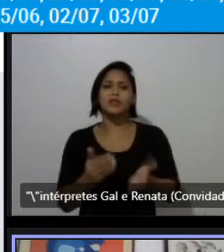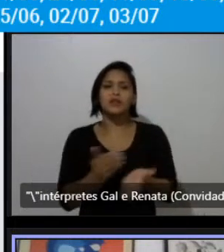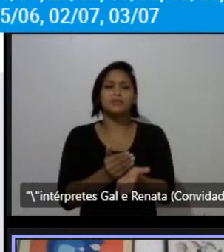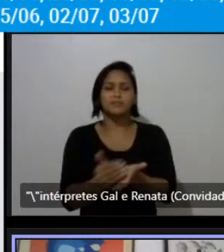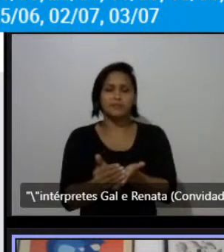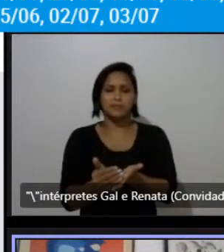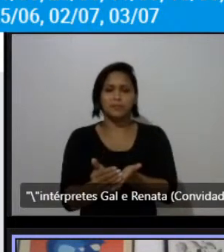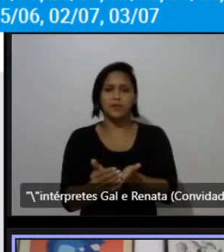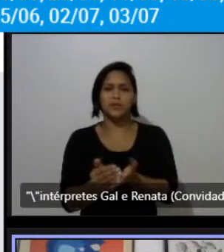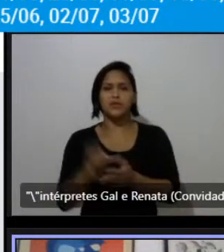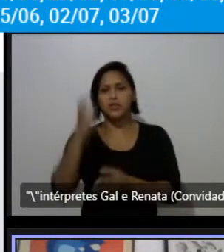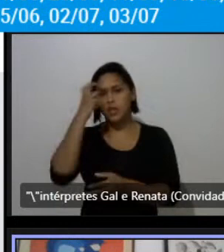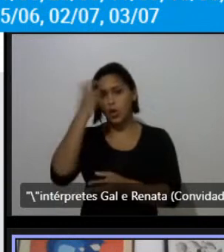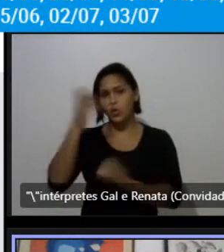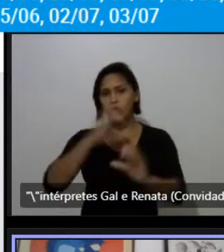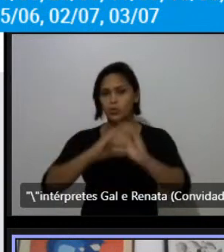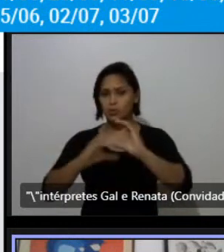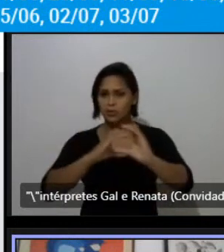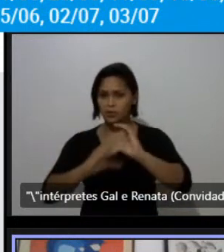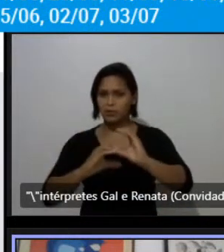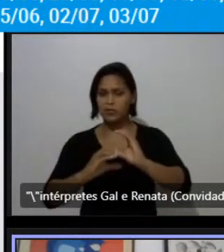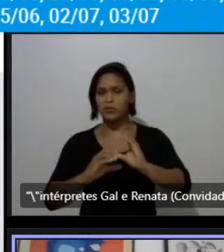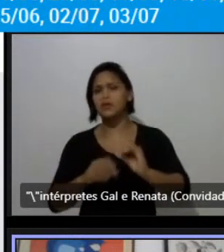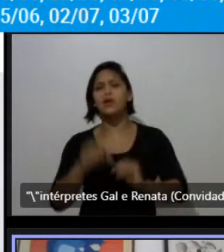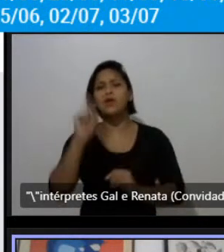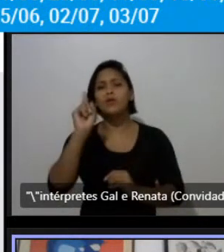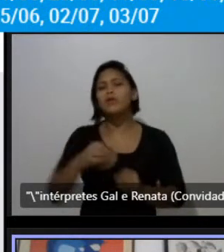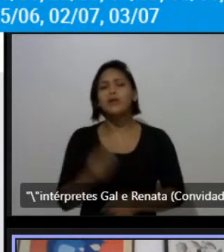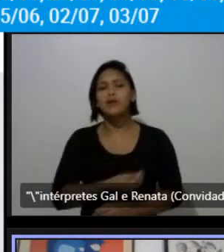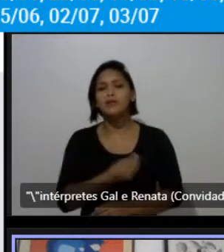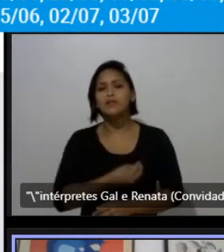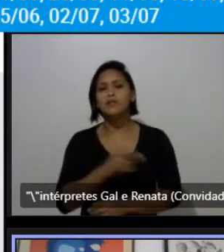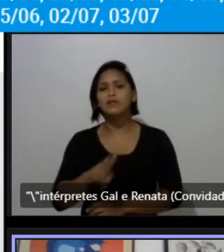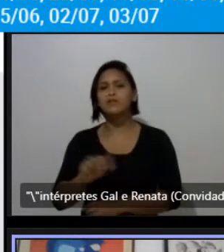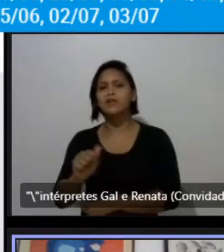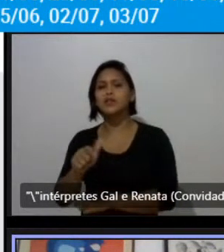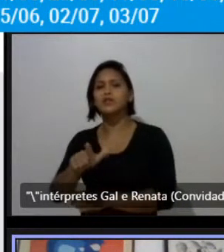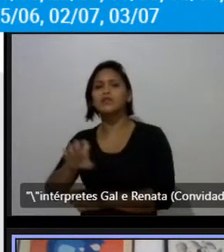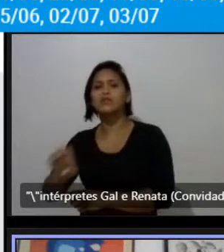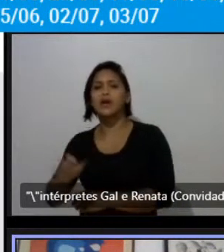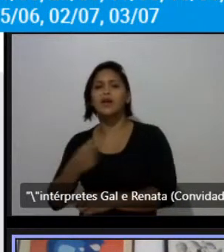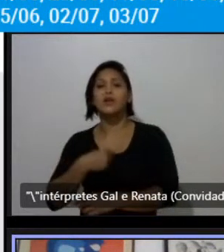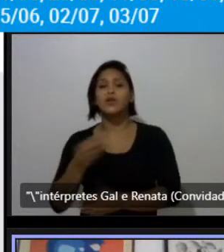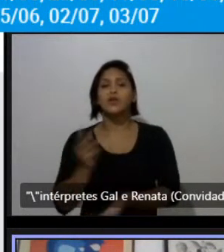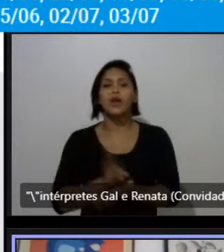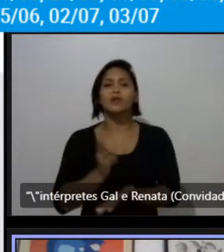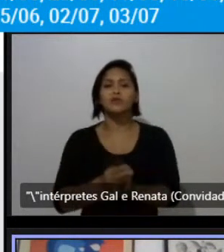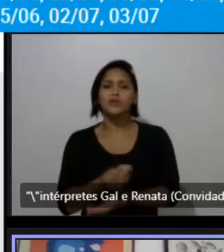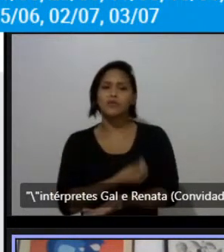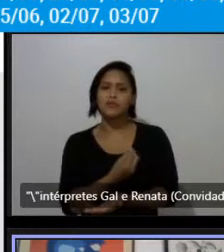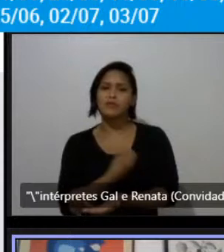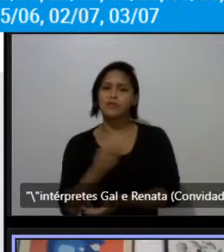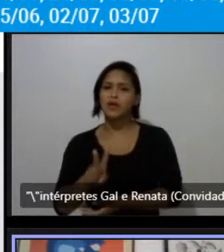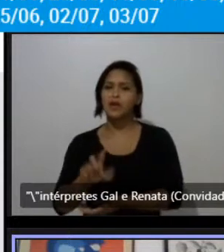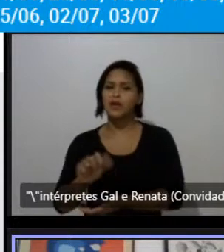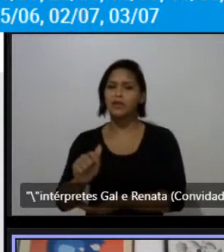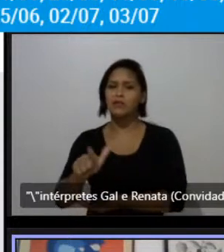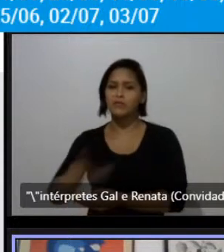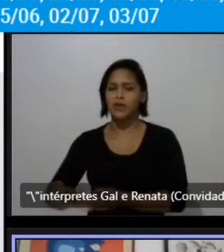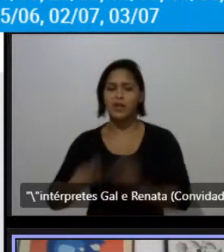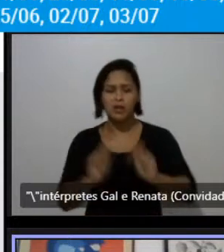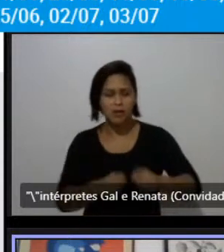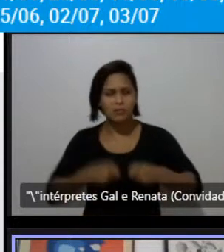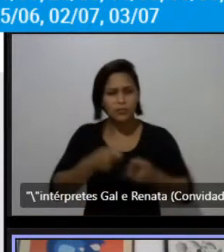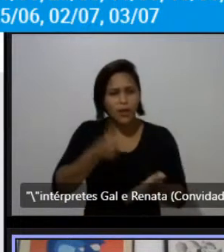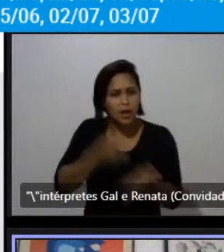partir da cultura e da comunicação, né, do que é viver no Vale do Paraíba, do que é resistir no Vale do Paraíba, do que é resistir